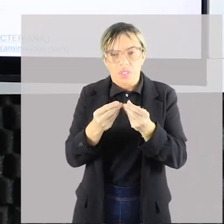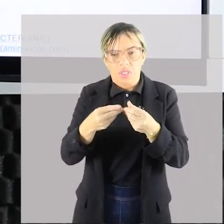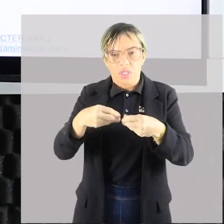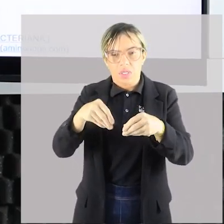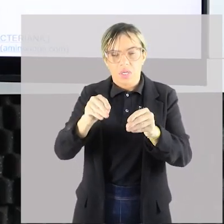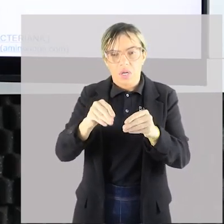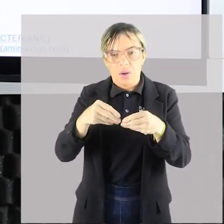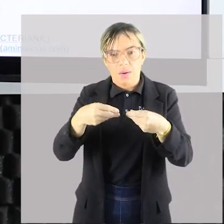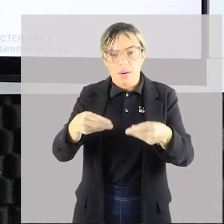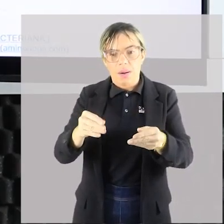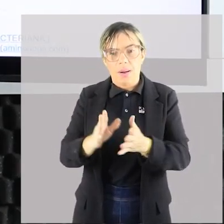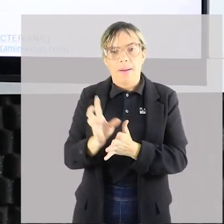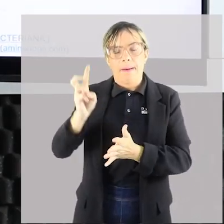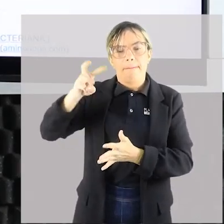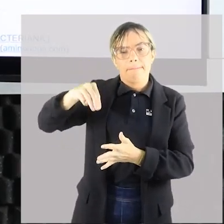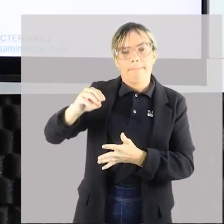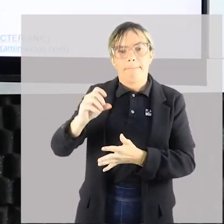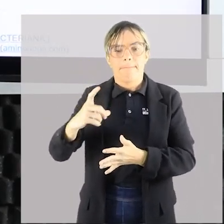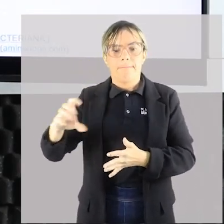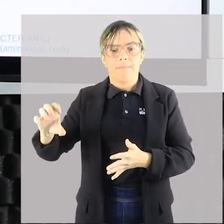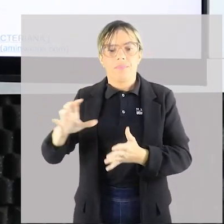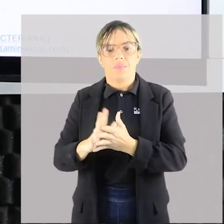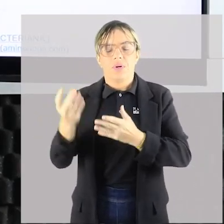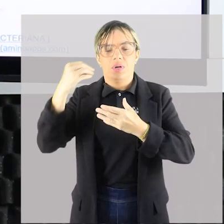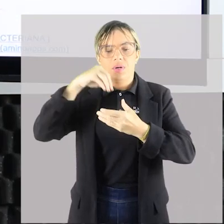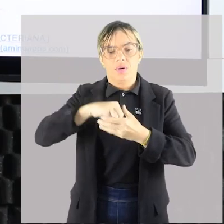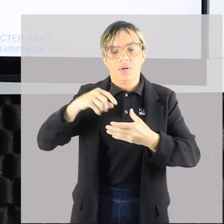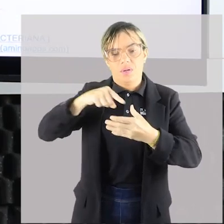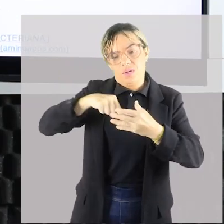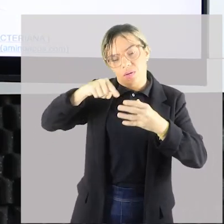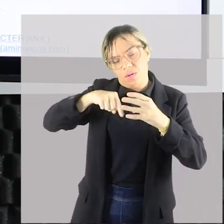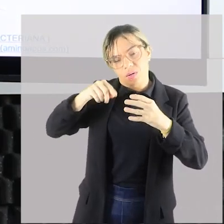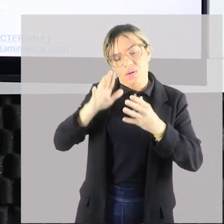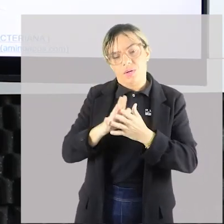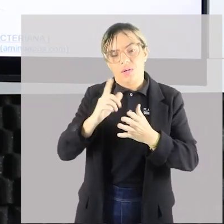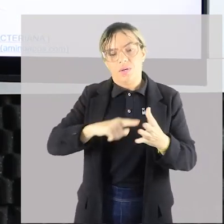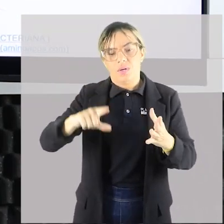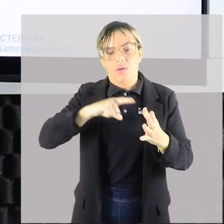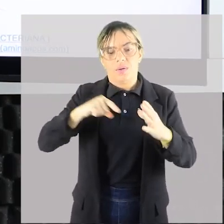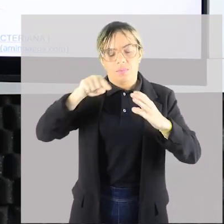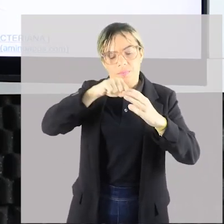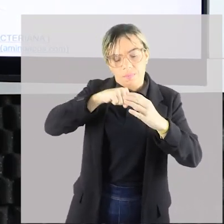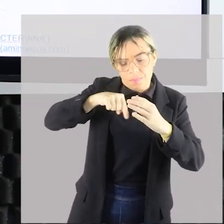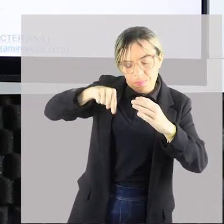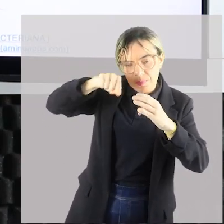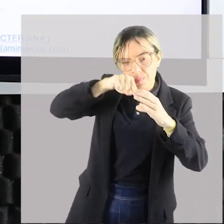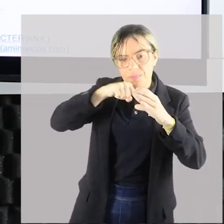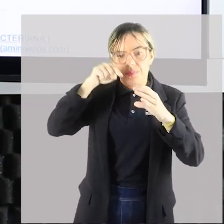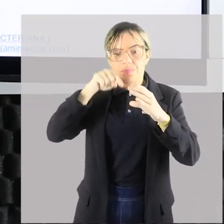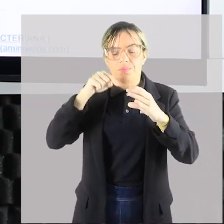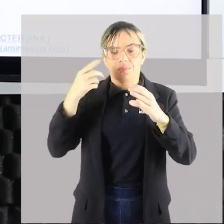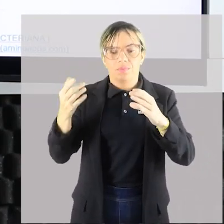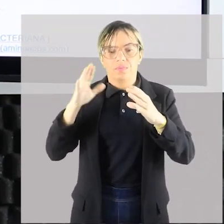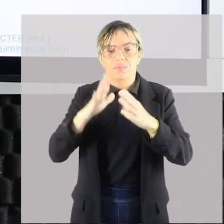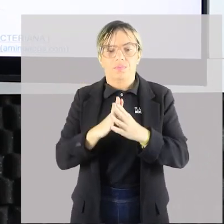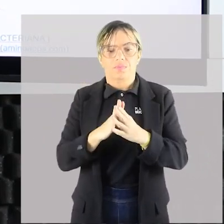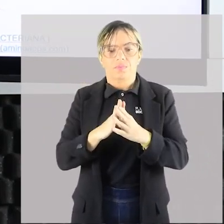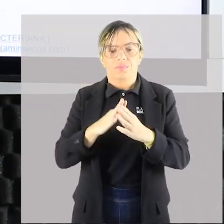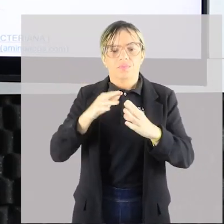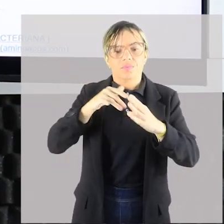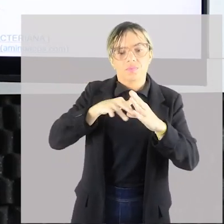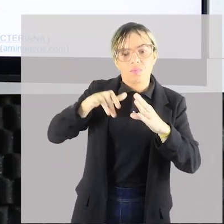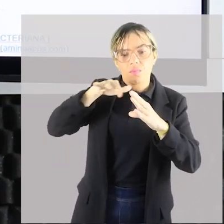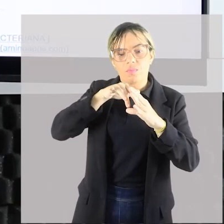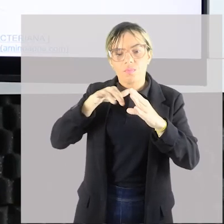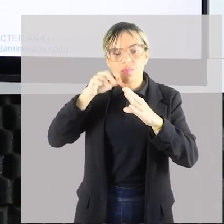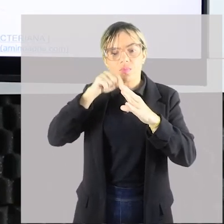tá? E dentro da bactéria a gente vai ter ali um compartimento que a gente chama de citoplasma,